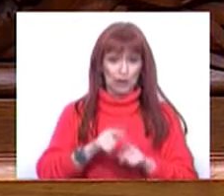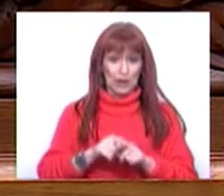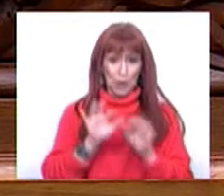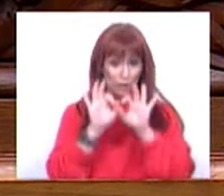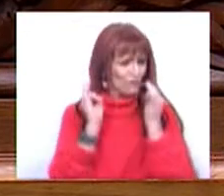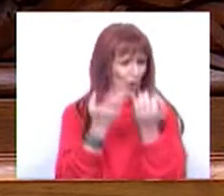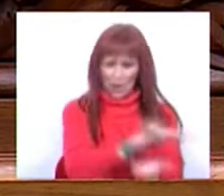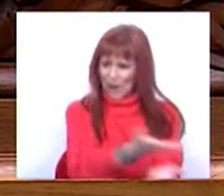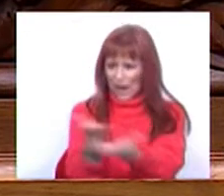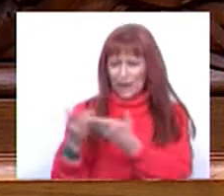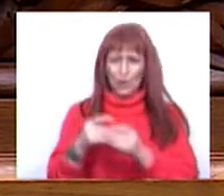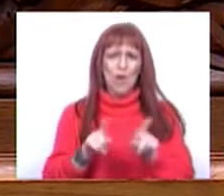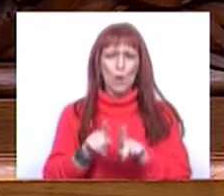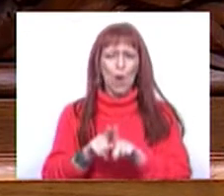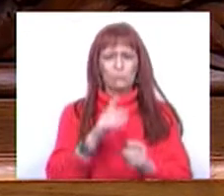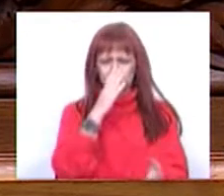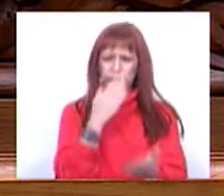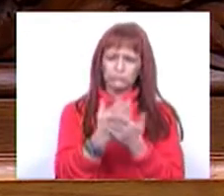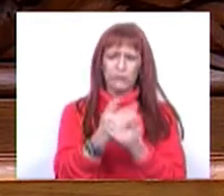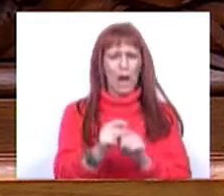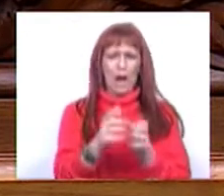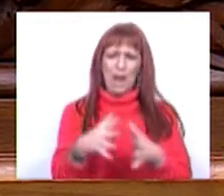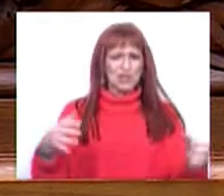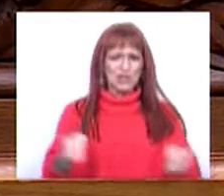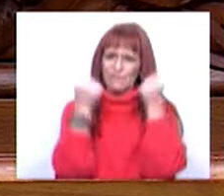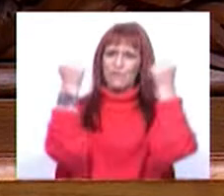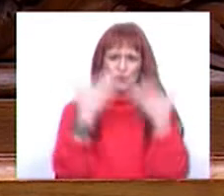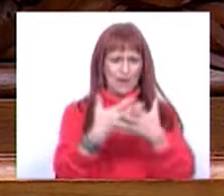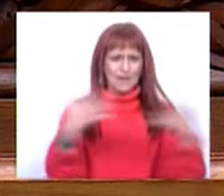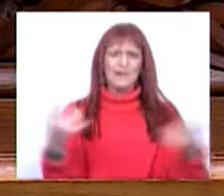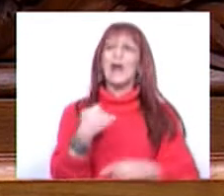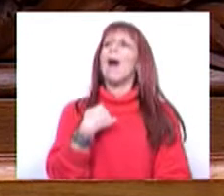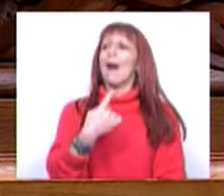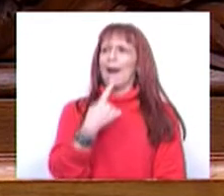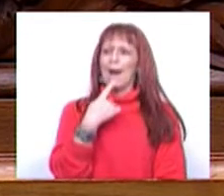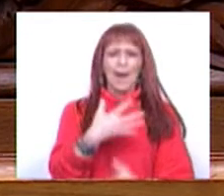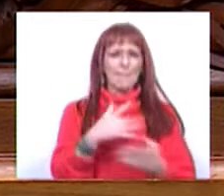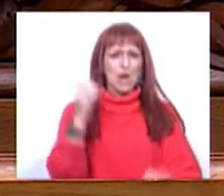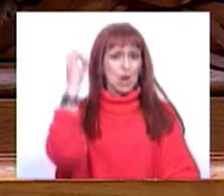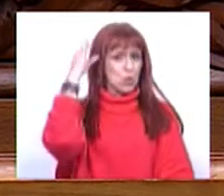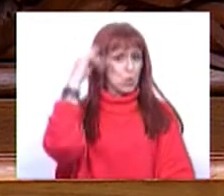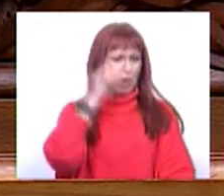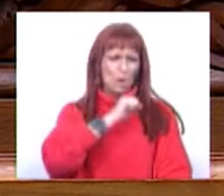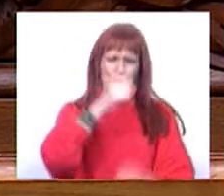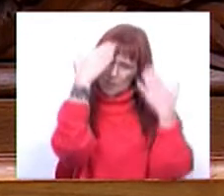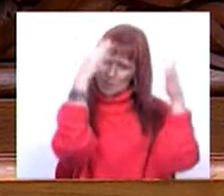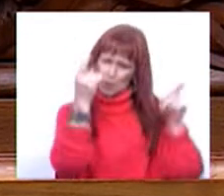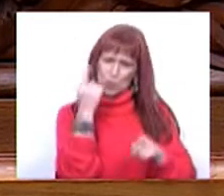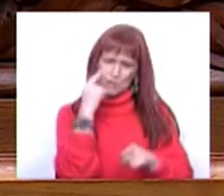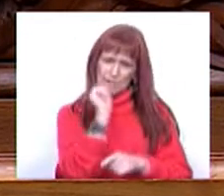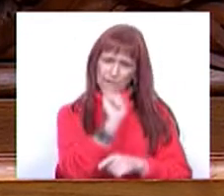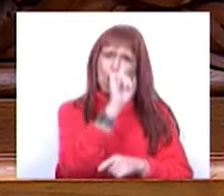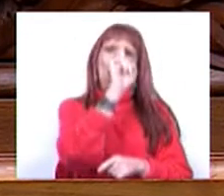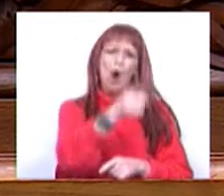fórum, é sempre quando enfrentamos grandes desafios que percebemos que o maior inimigo da democracia e do